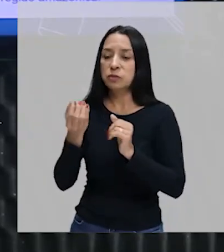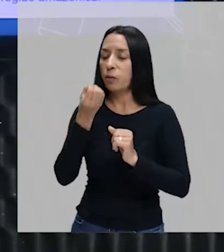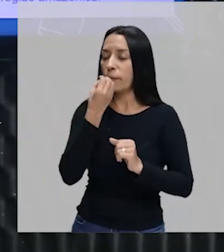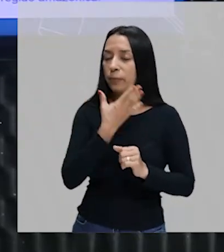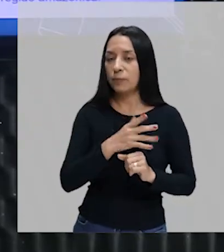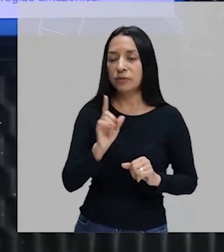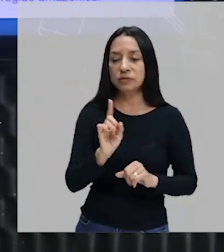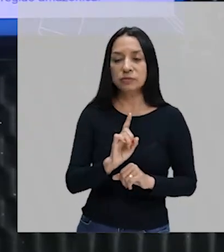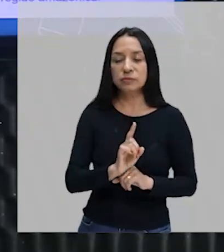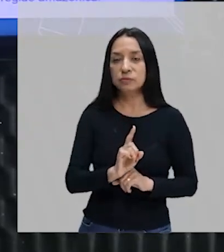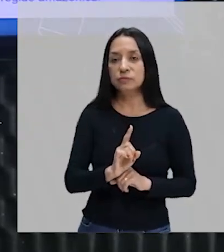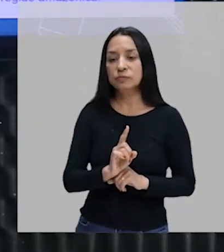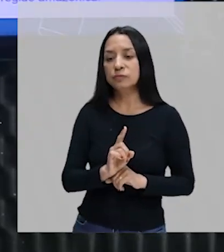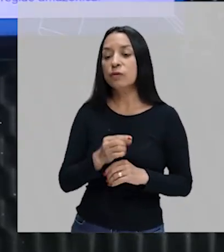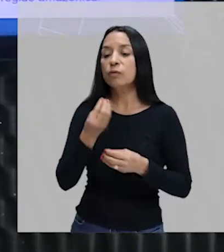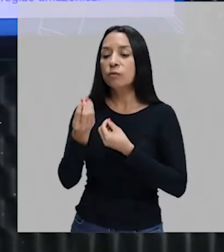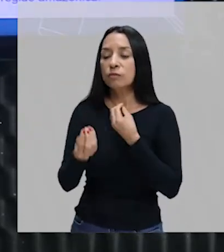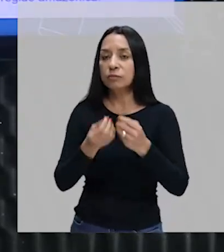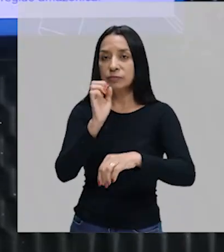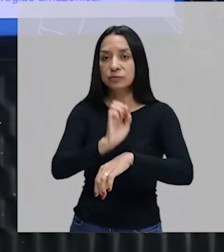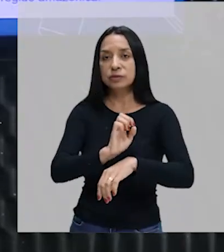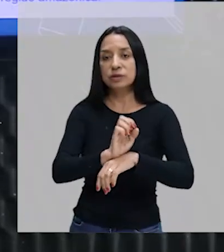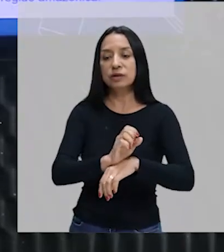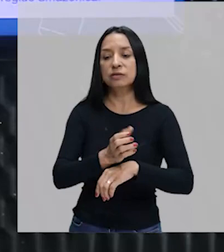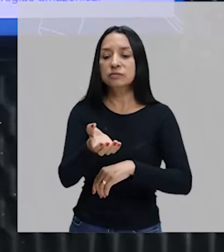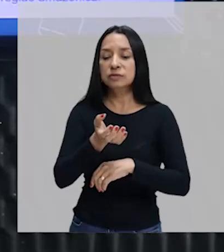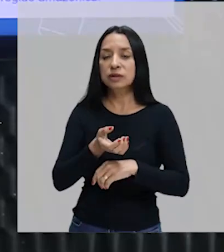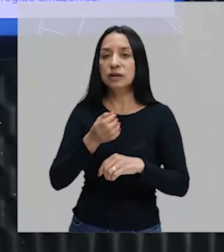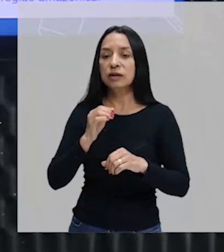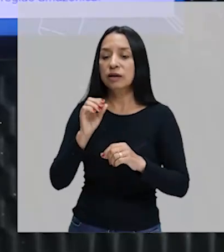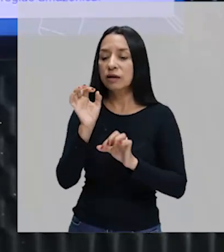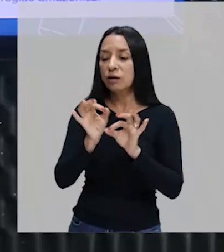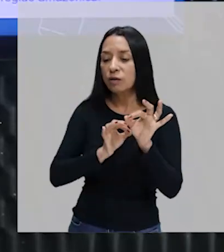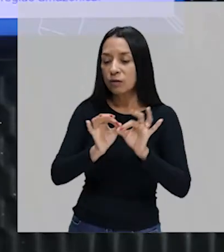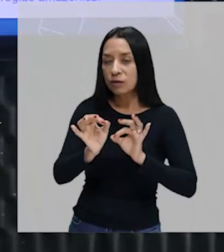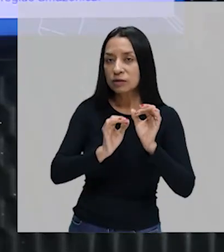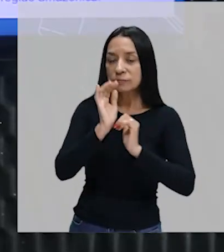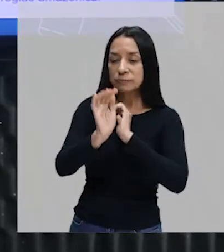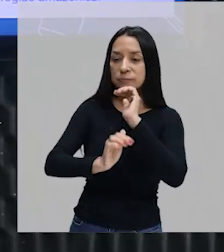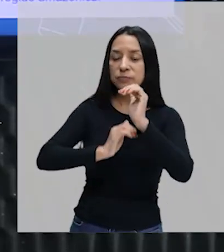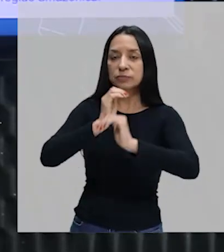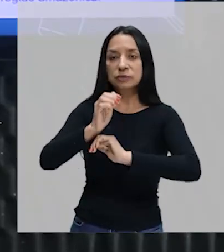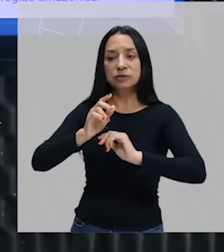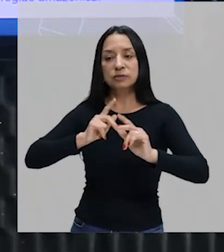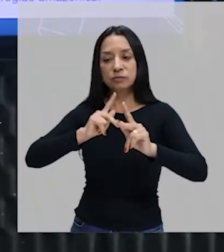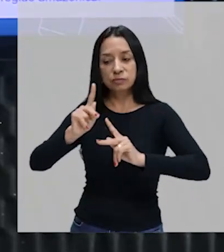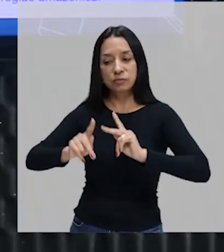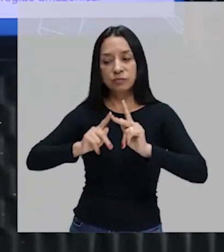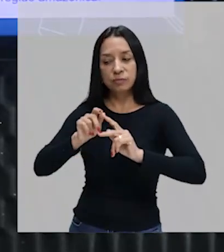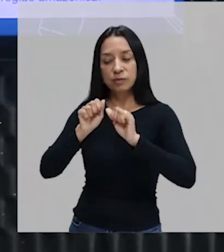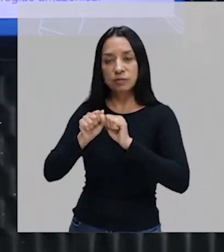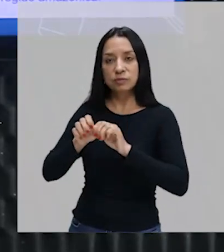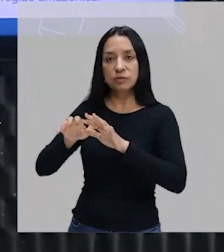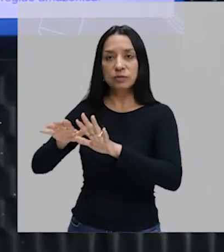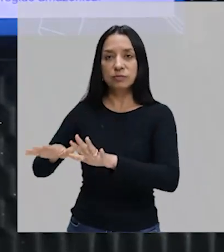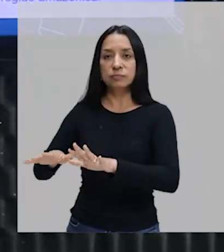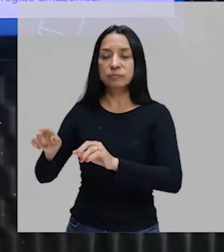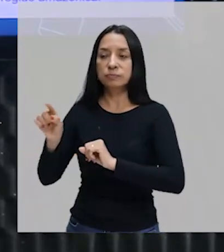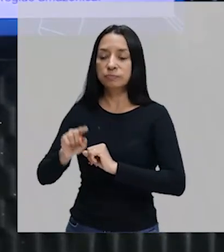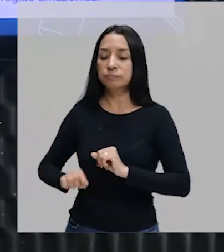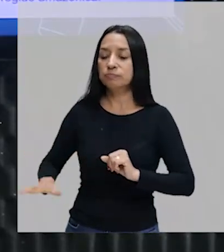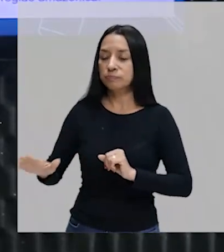favoráveis. Então, como é que o Estado pretende organizar o processo de povoamento, de colonização ou de